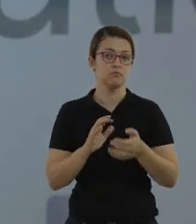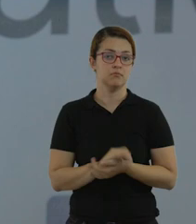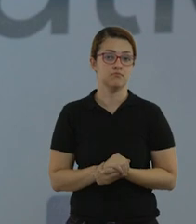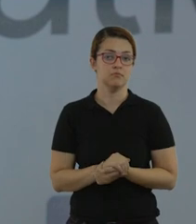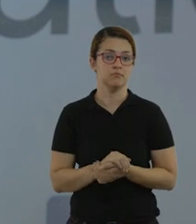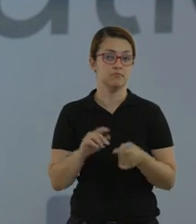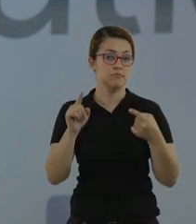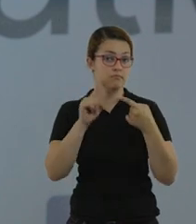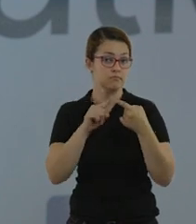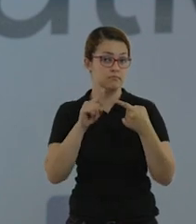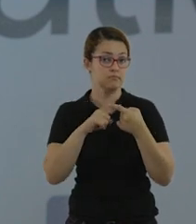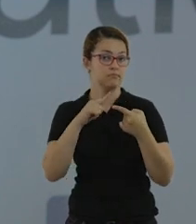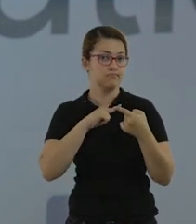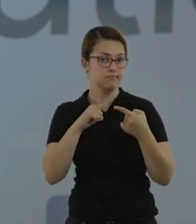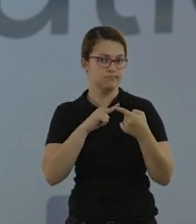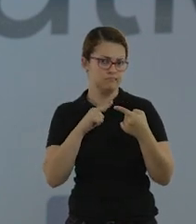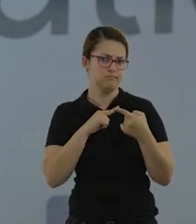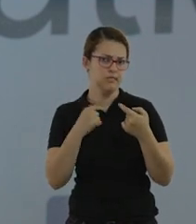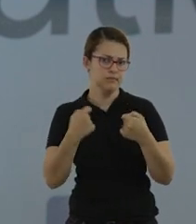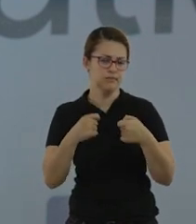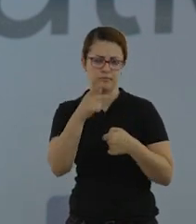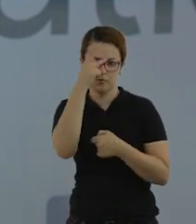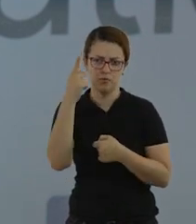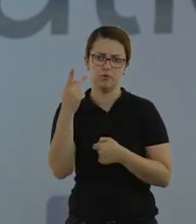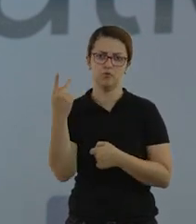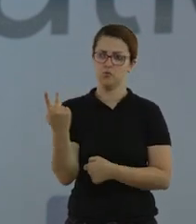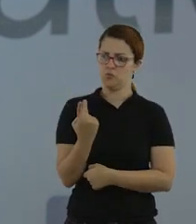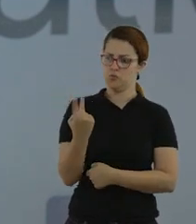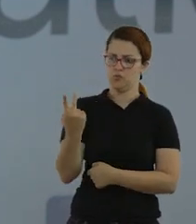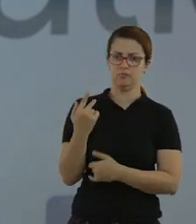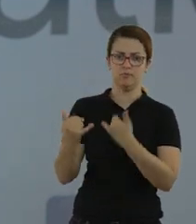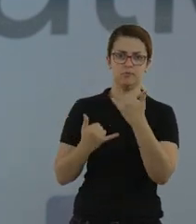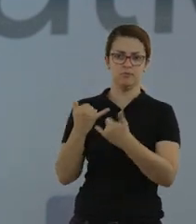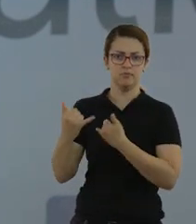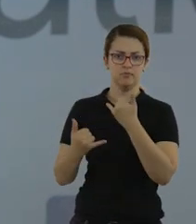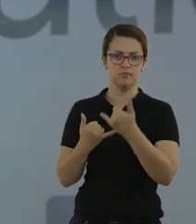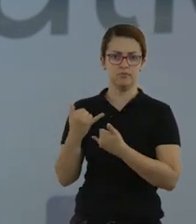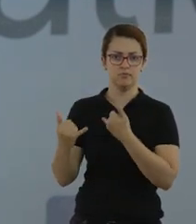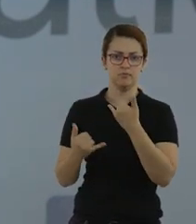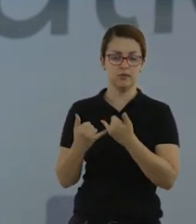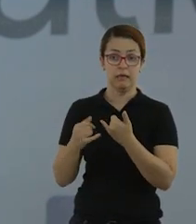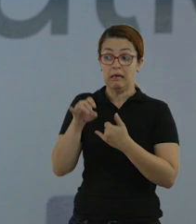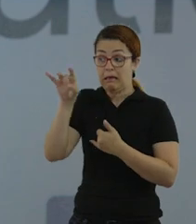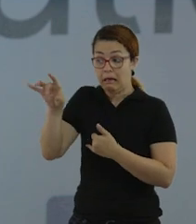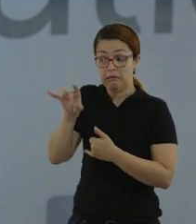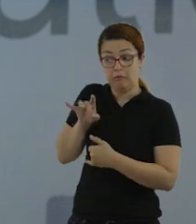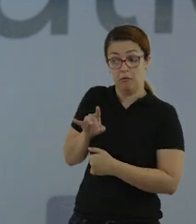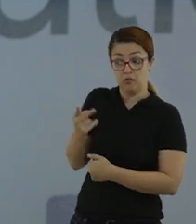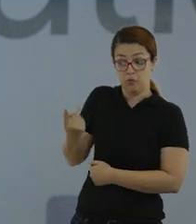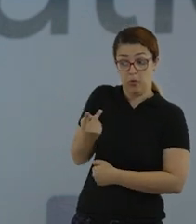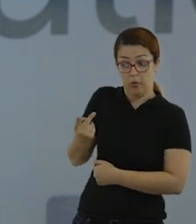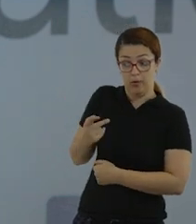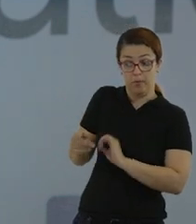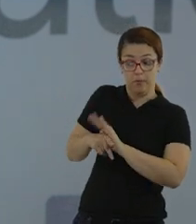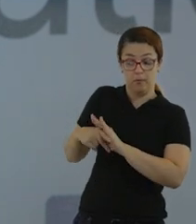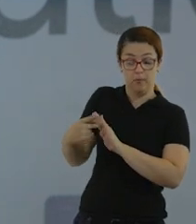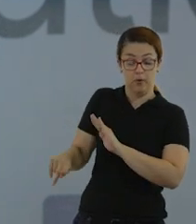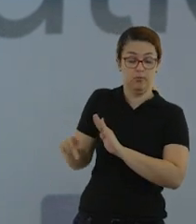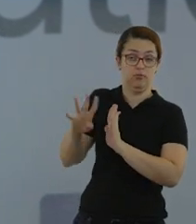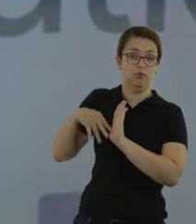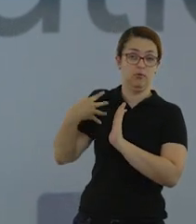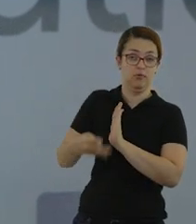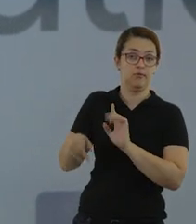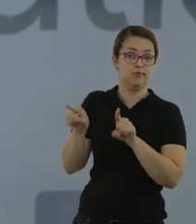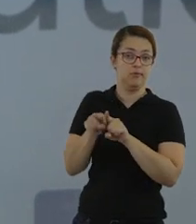o jogo é composto de dois jogadores. Então, cada um tem que ter a sua tabela e cada um tem que ter as